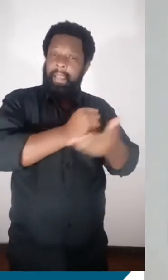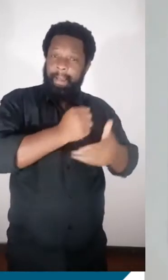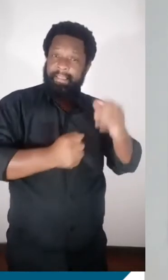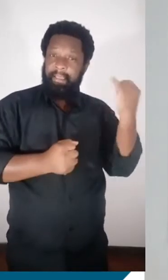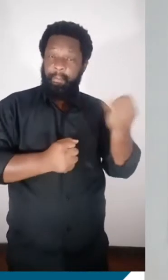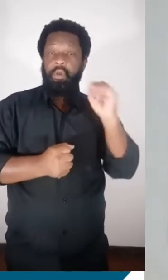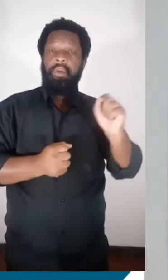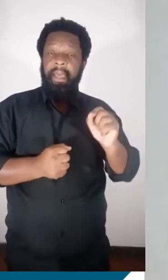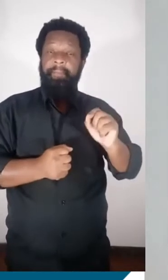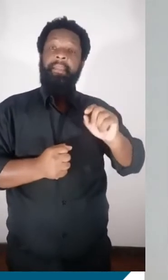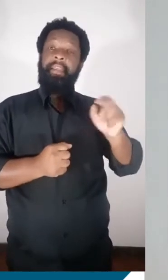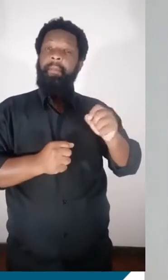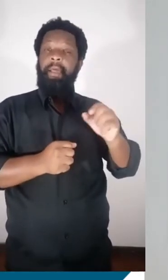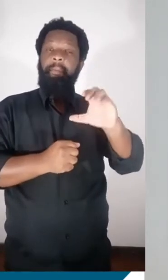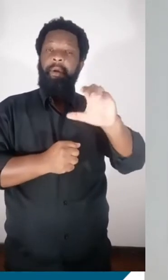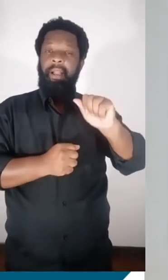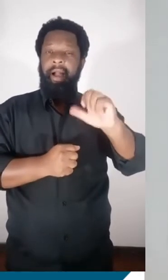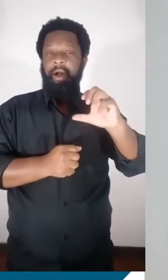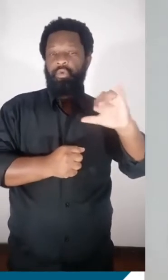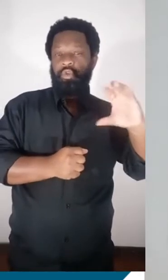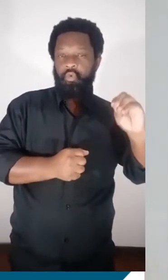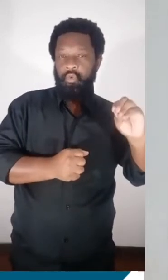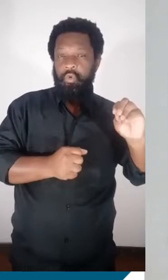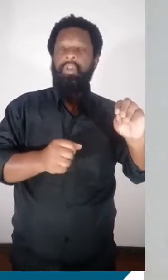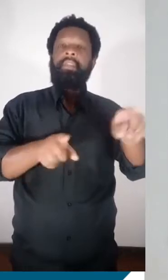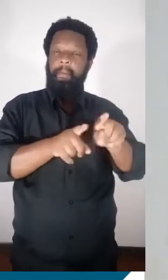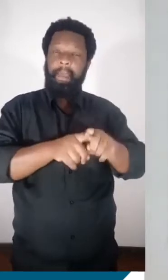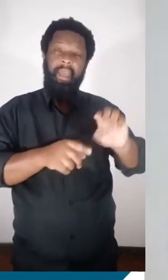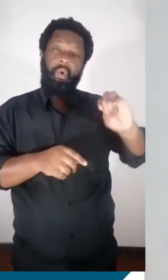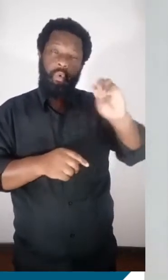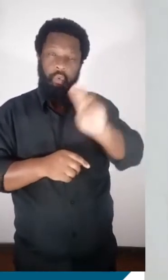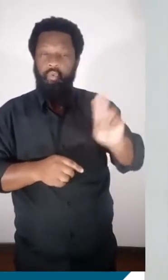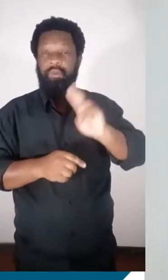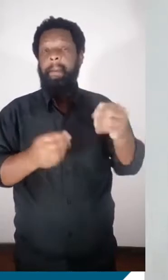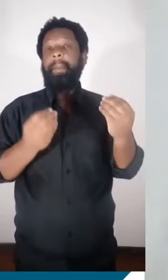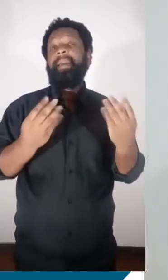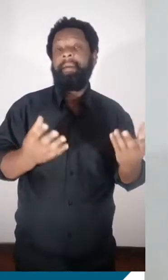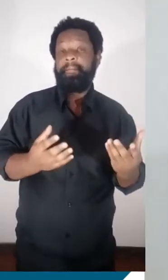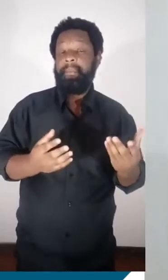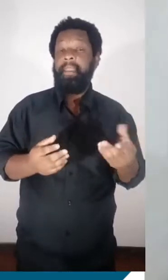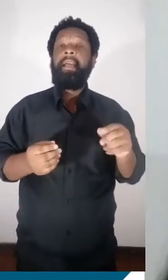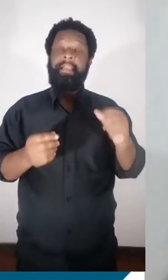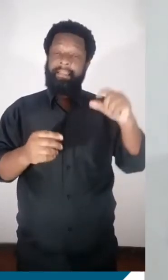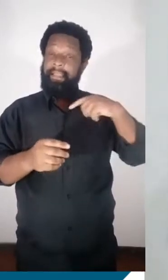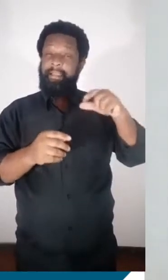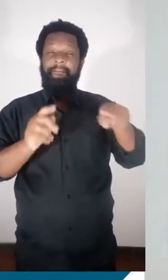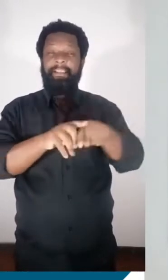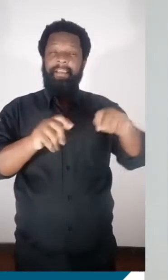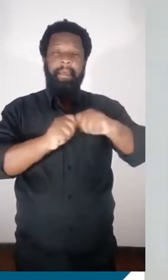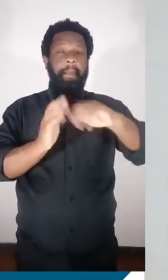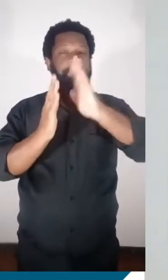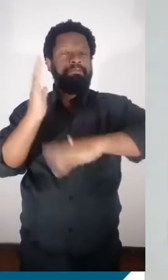outra base importante é o hidróxido de cálcio, também conhecido como cal extinta ou cal apagada. E o hidróxido de cálcio ele é